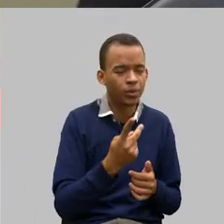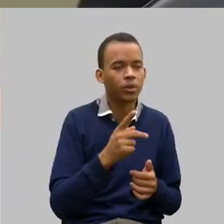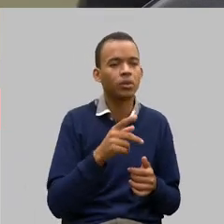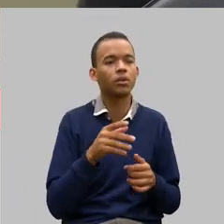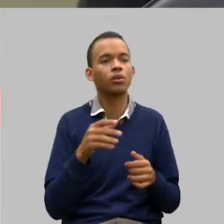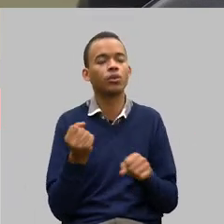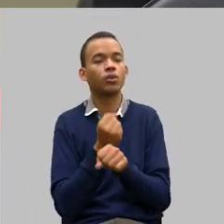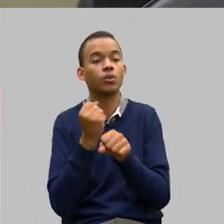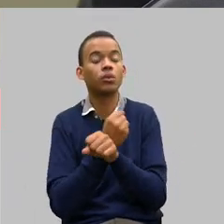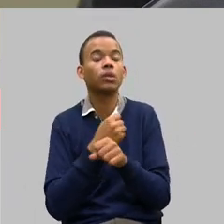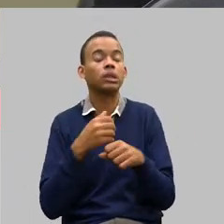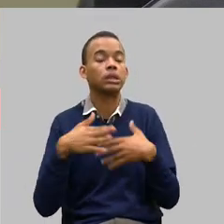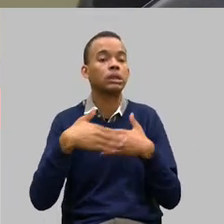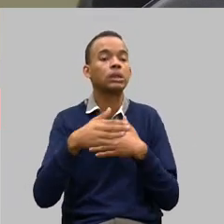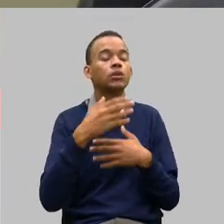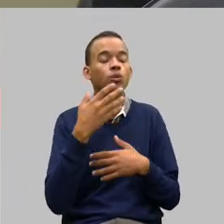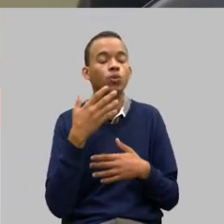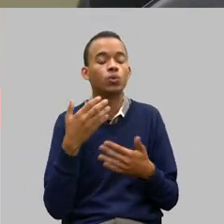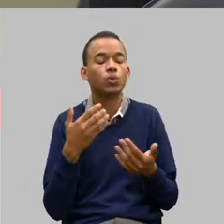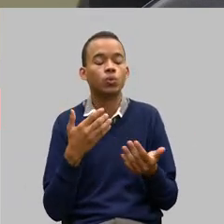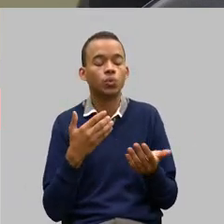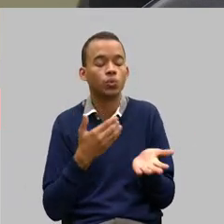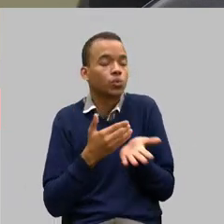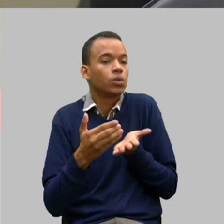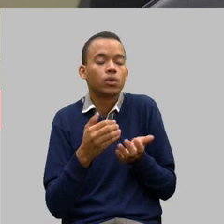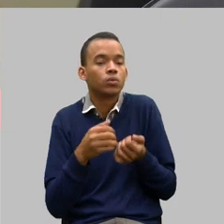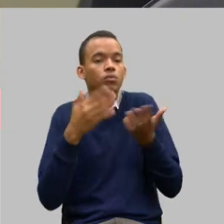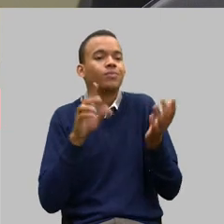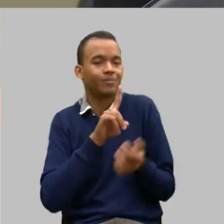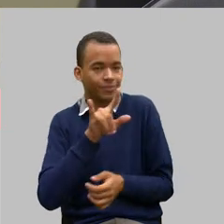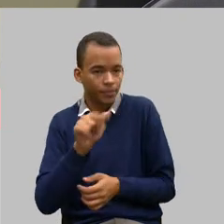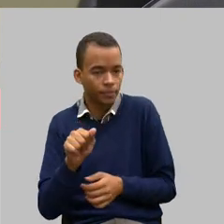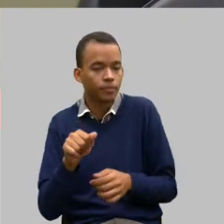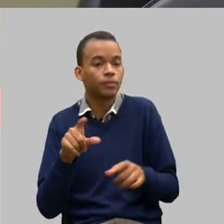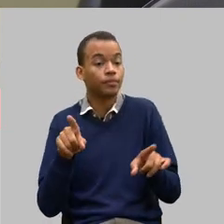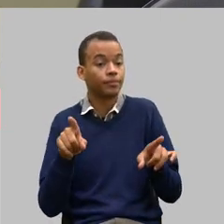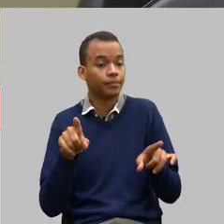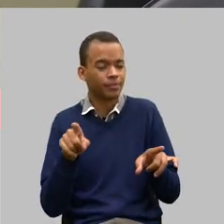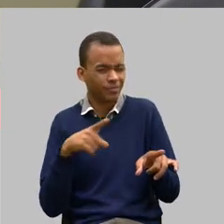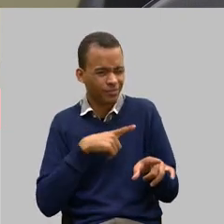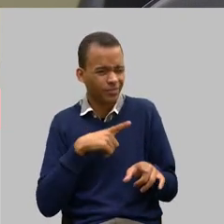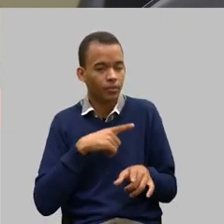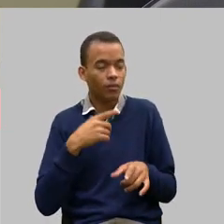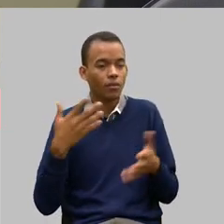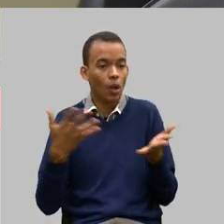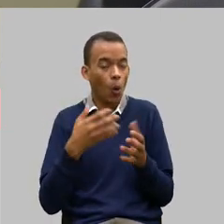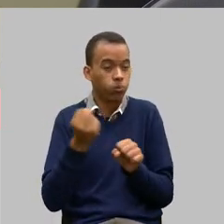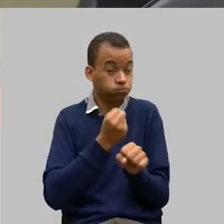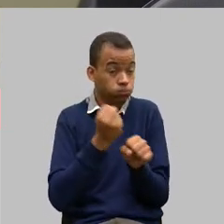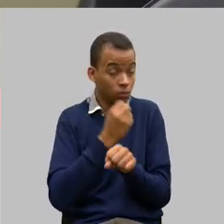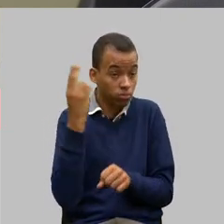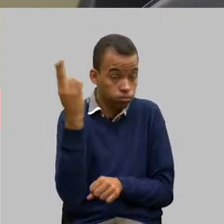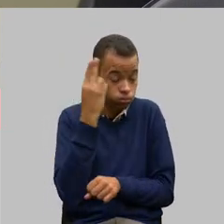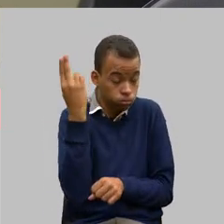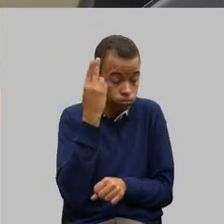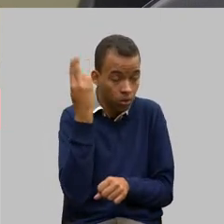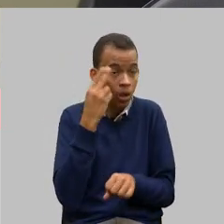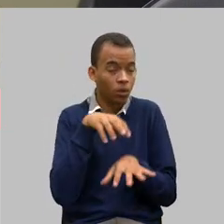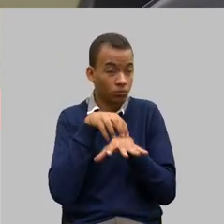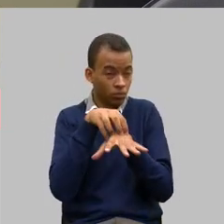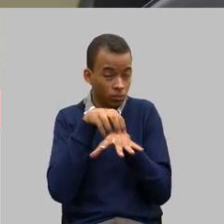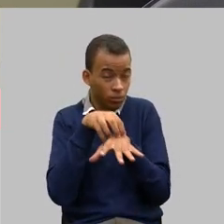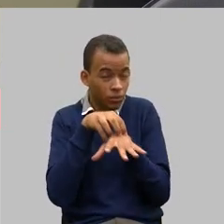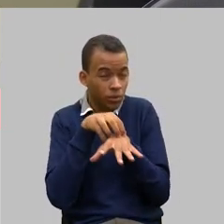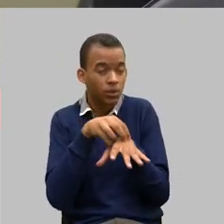início de das obras Há alguma intervenção urgente prevista no sistema de transporte Metropolitano que possa que